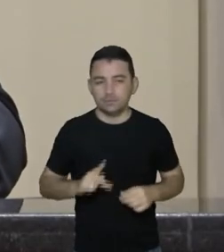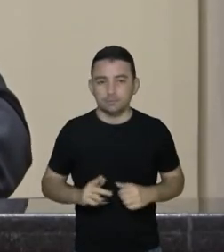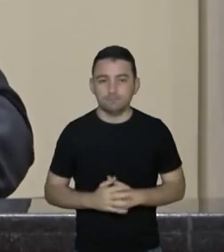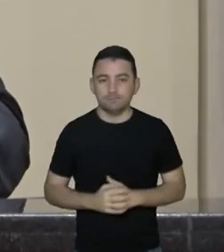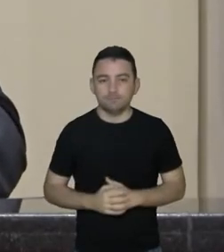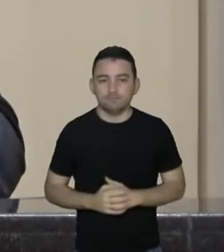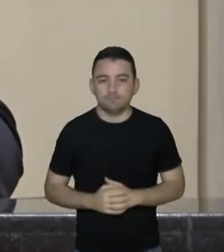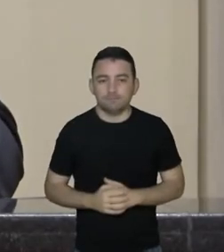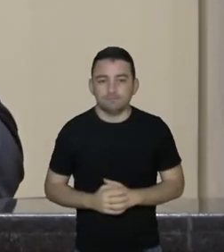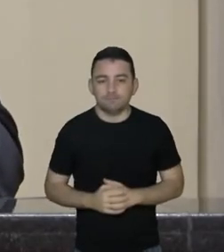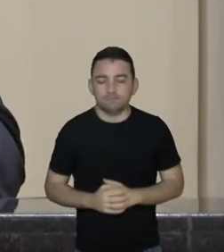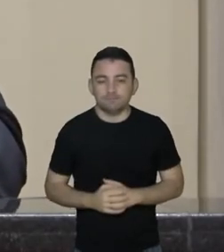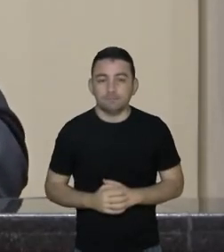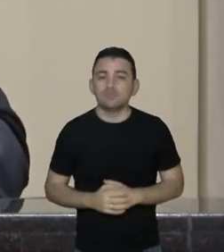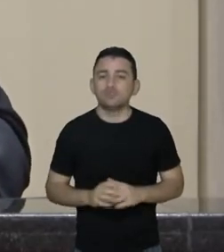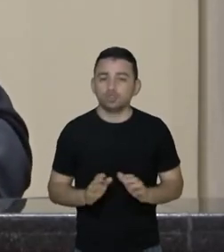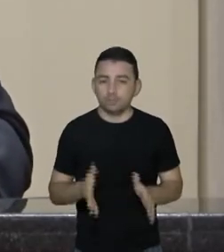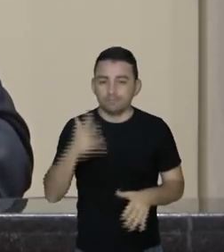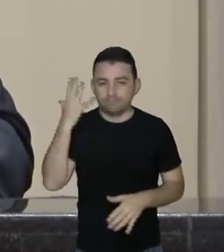Feita a manifestação,